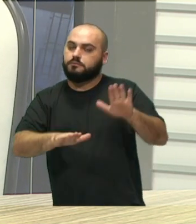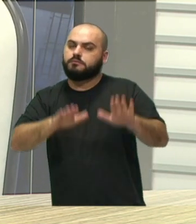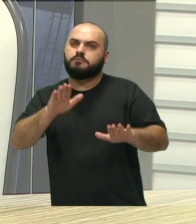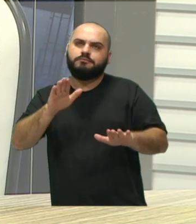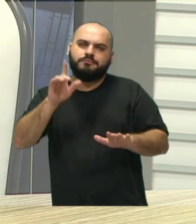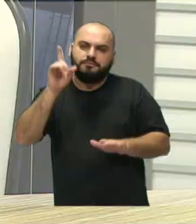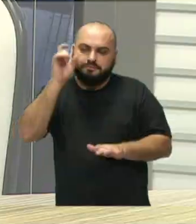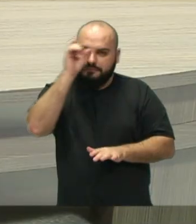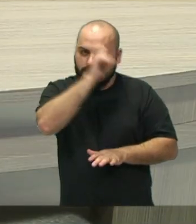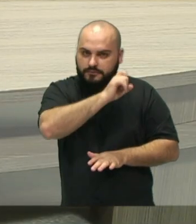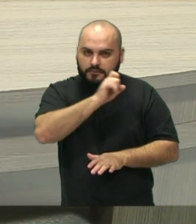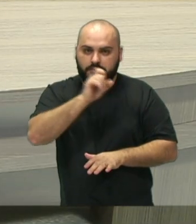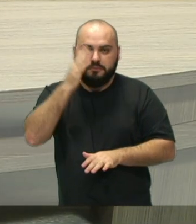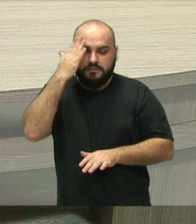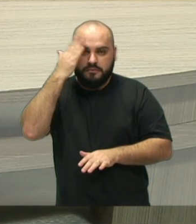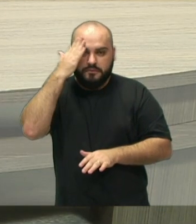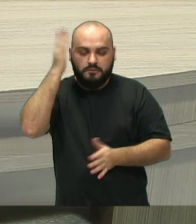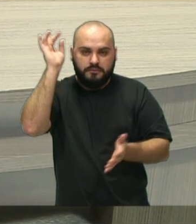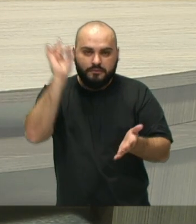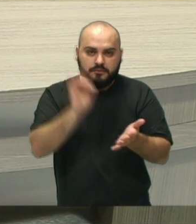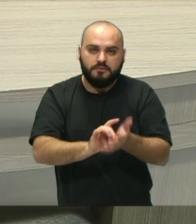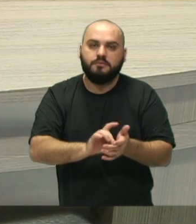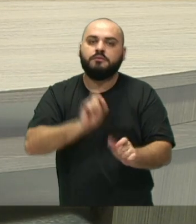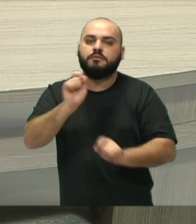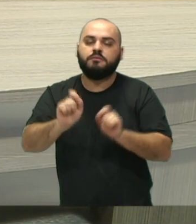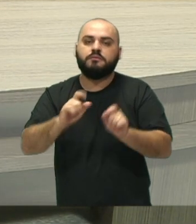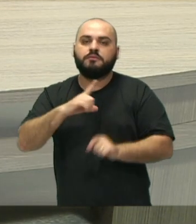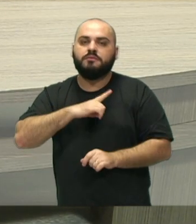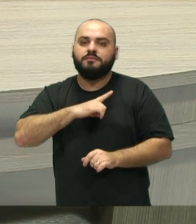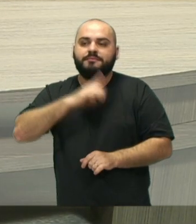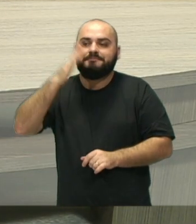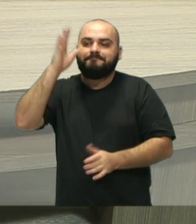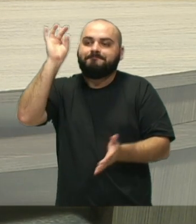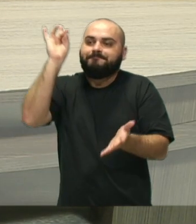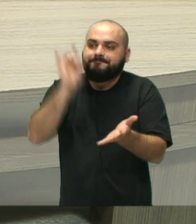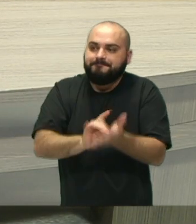de fazer esse diagnóstico, né? Quem tem a possibilidade de